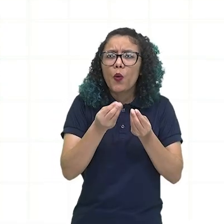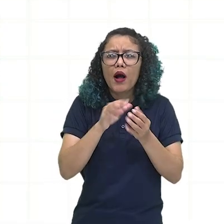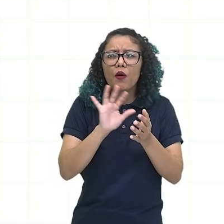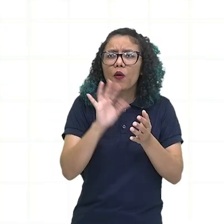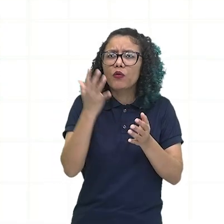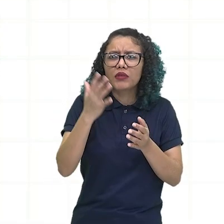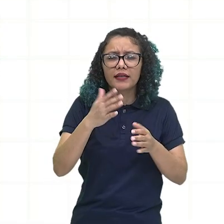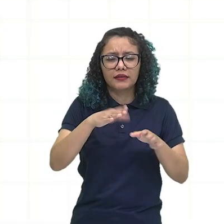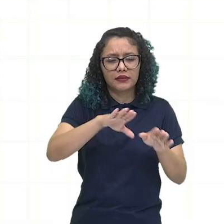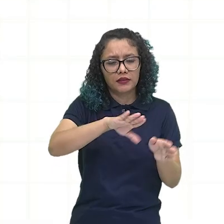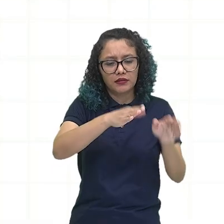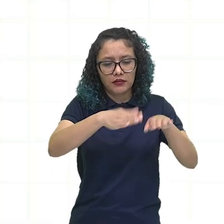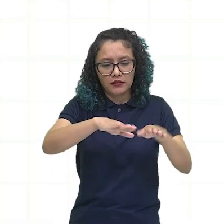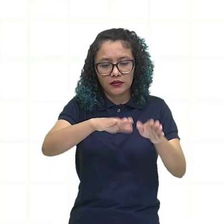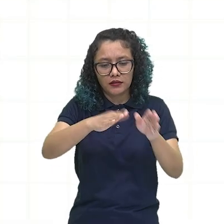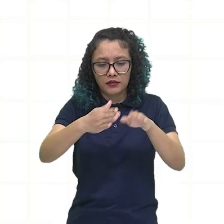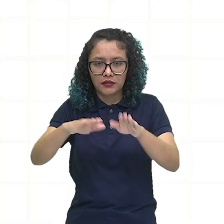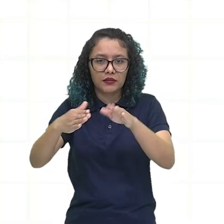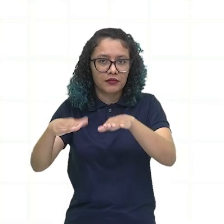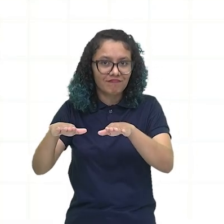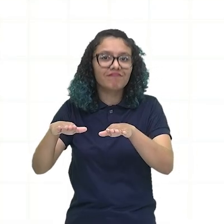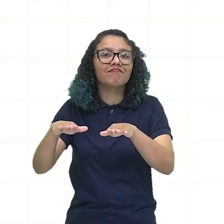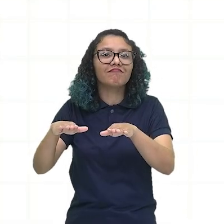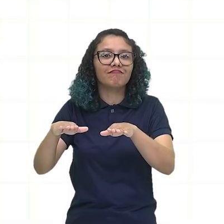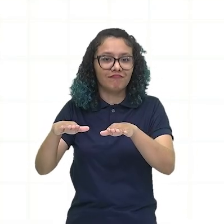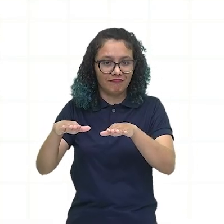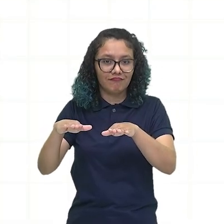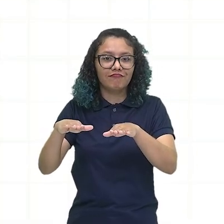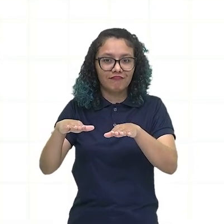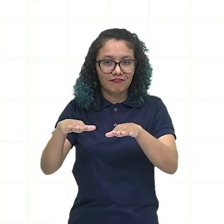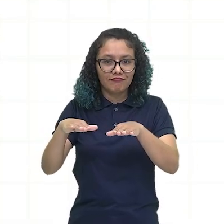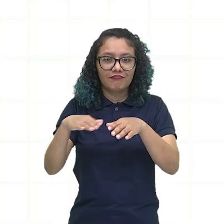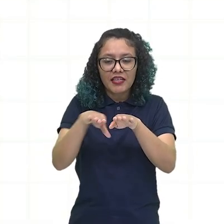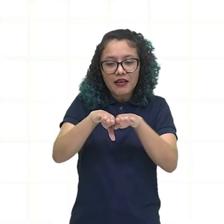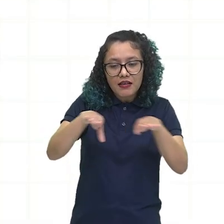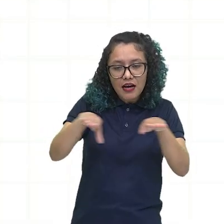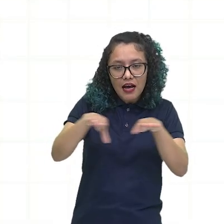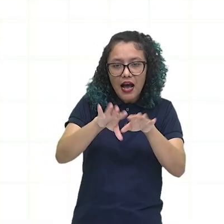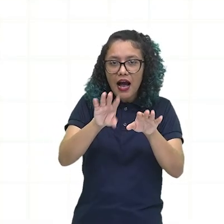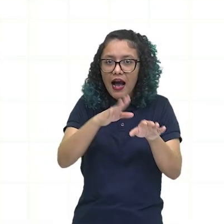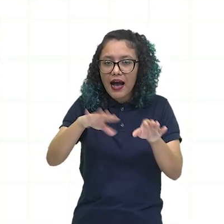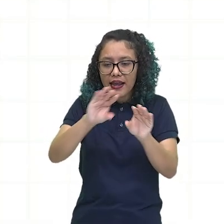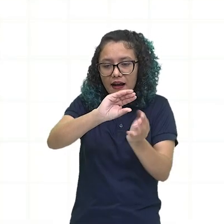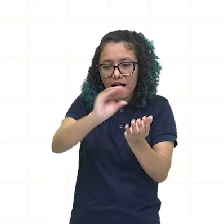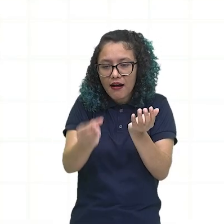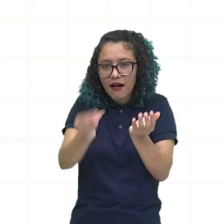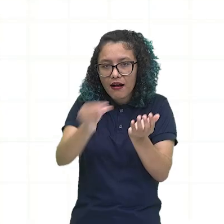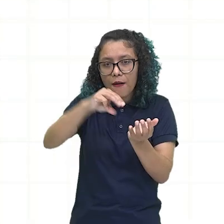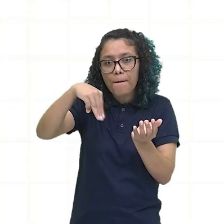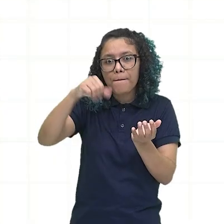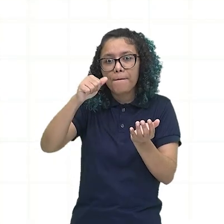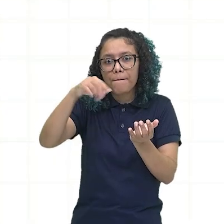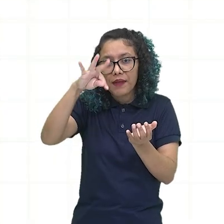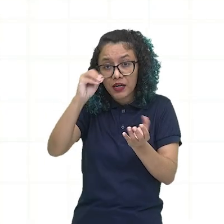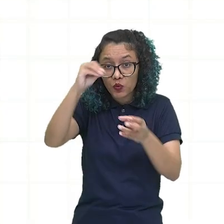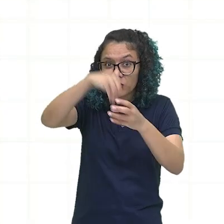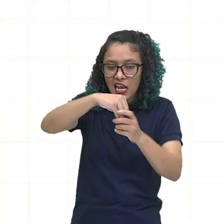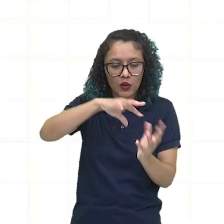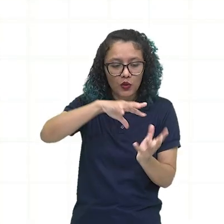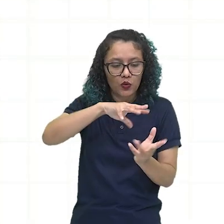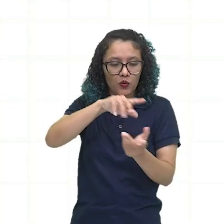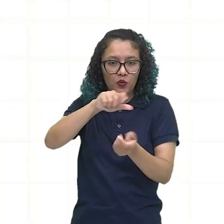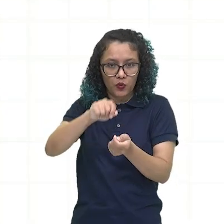sobre o manto terrestre. E esse manto, ele é como se tivesse ali no interior da